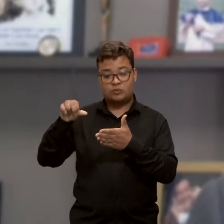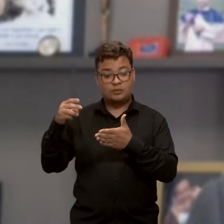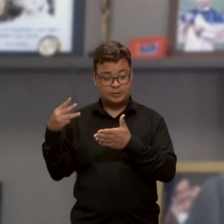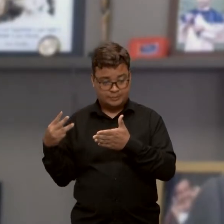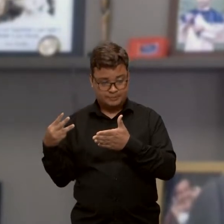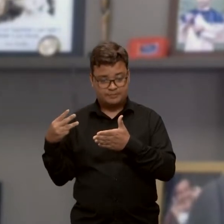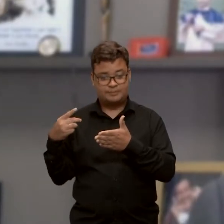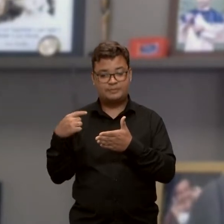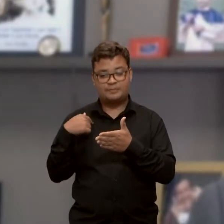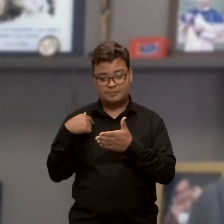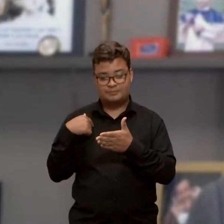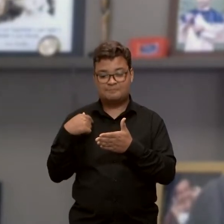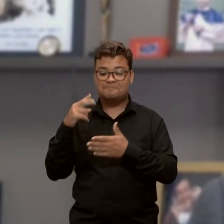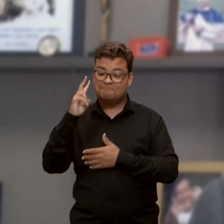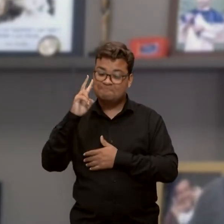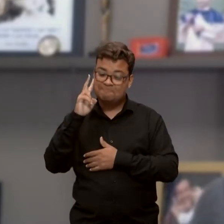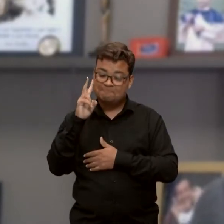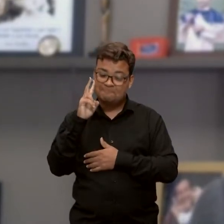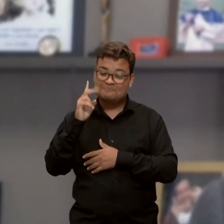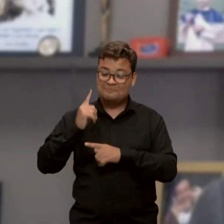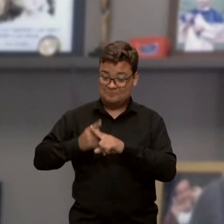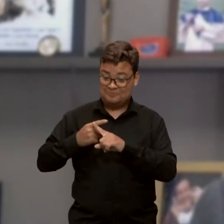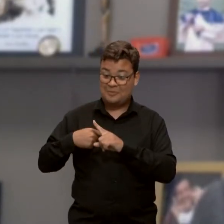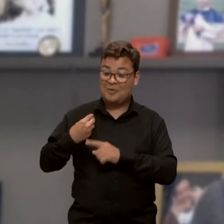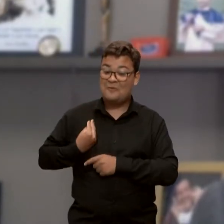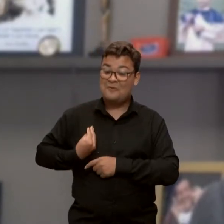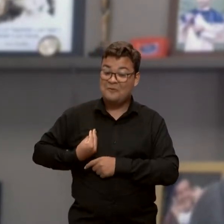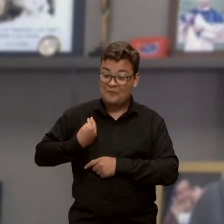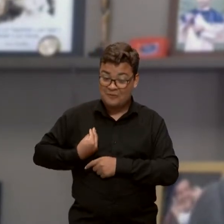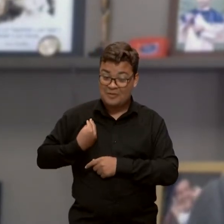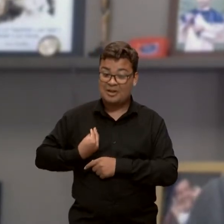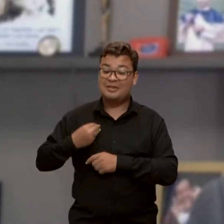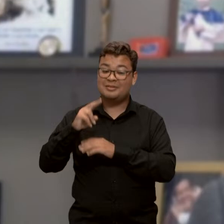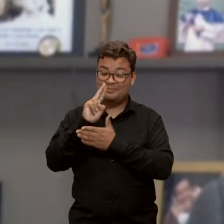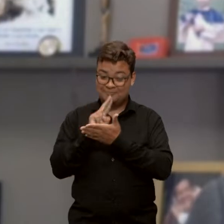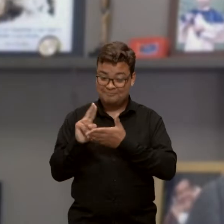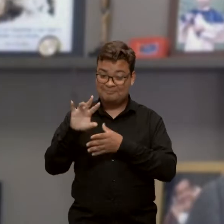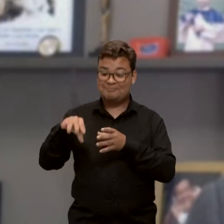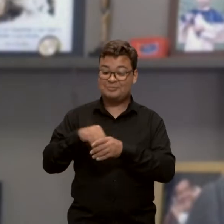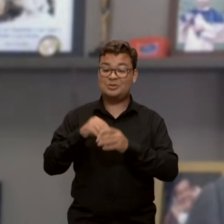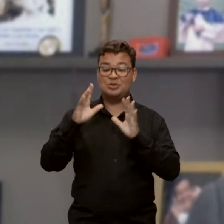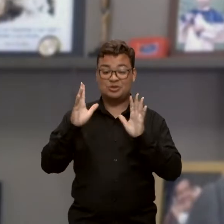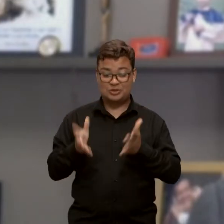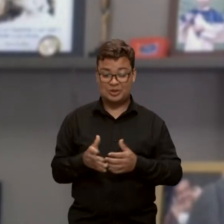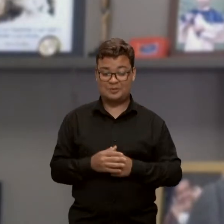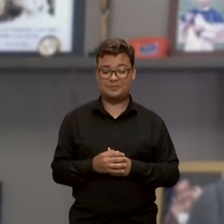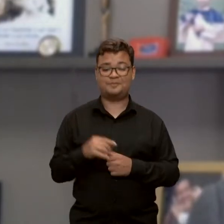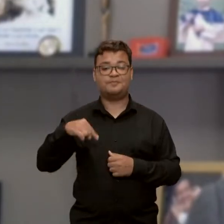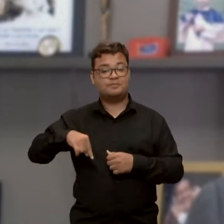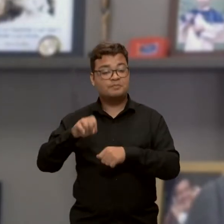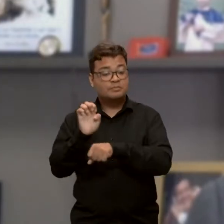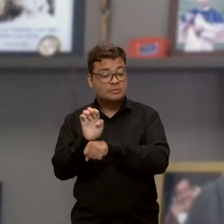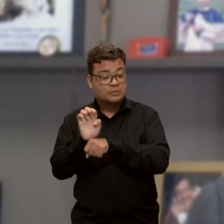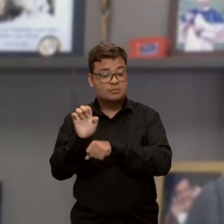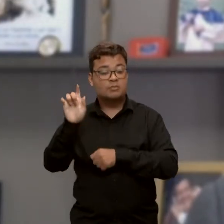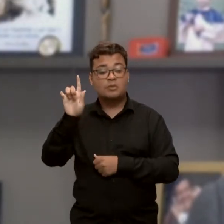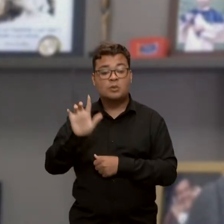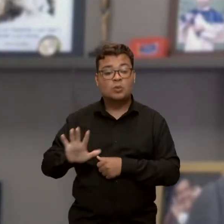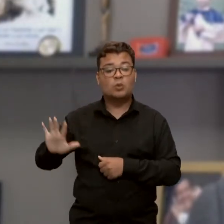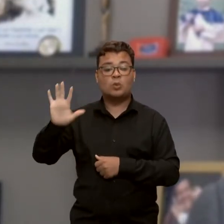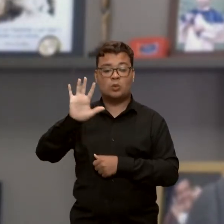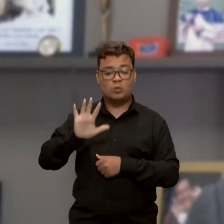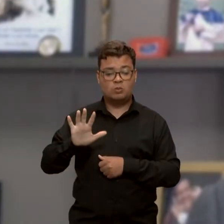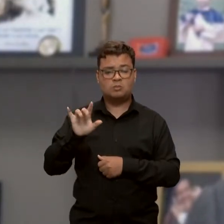de cadeira, né, porque eu estava nesse momento na universidade, aqui no estado de Goiás, nós não